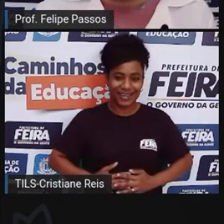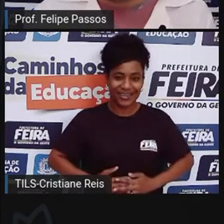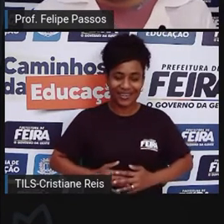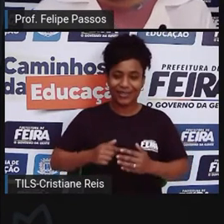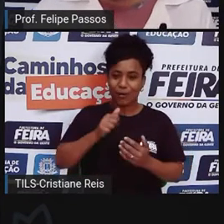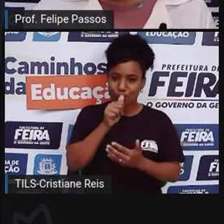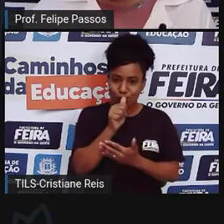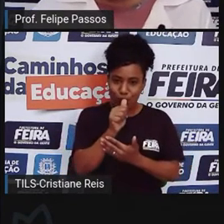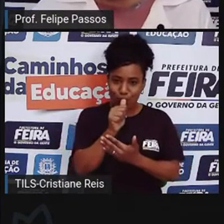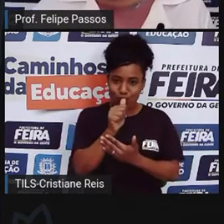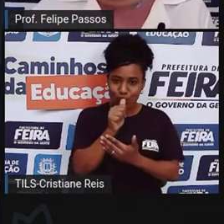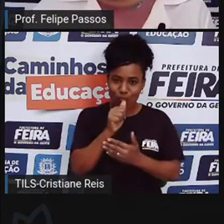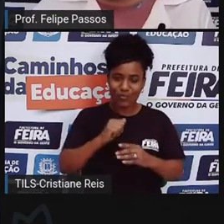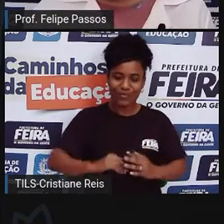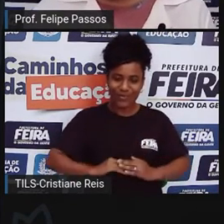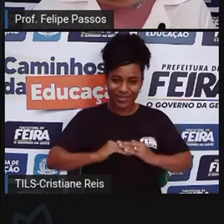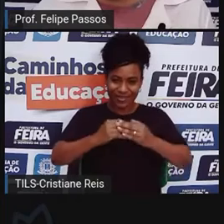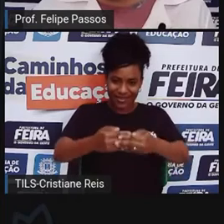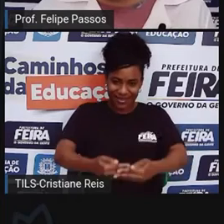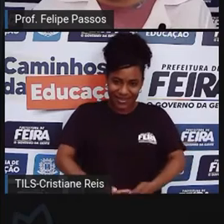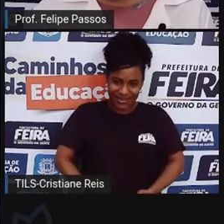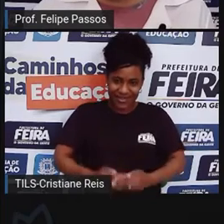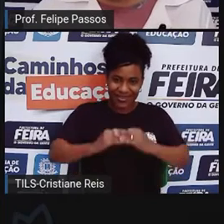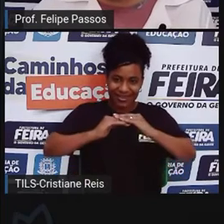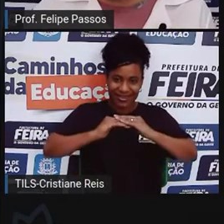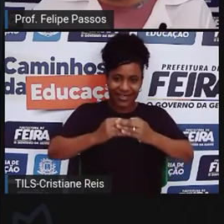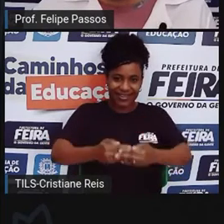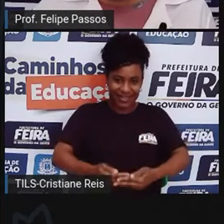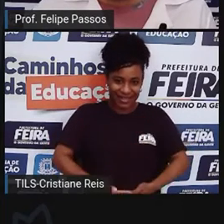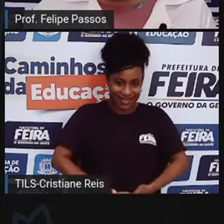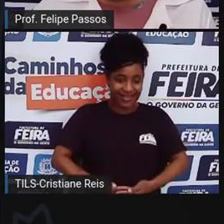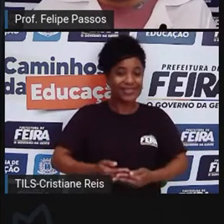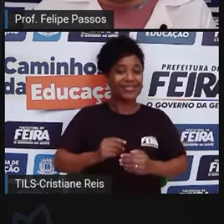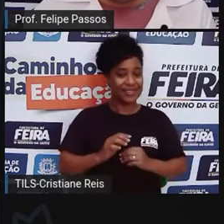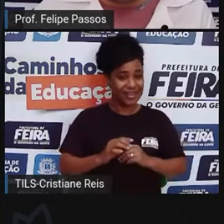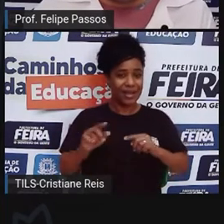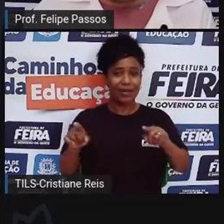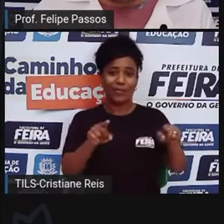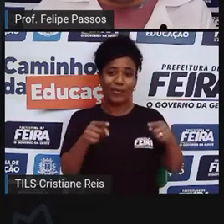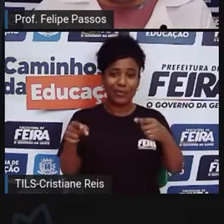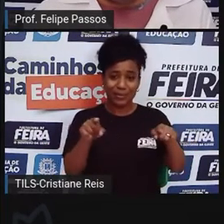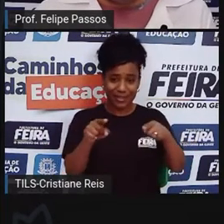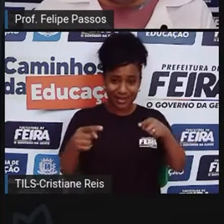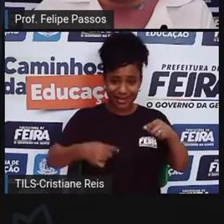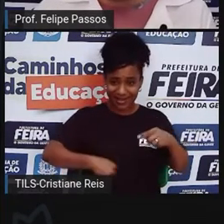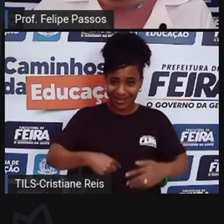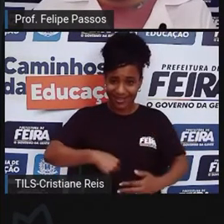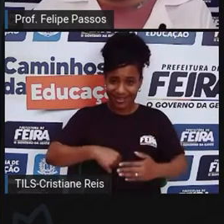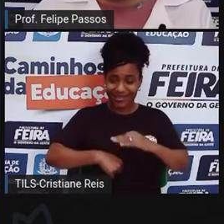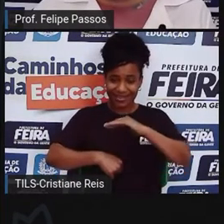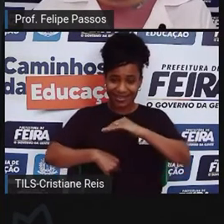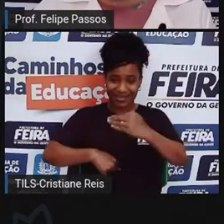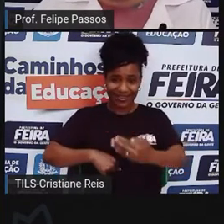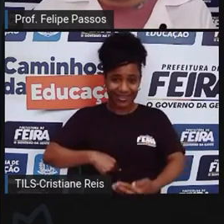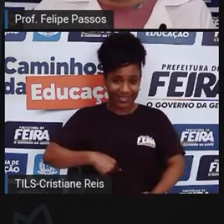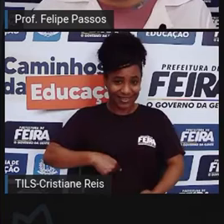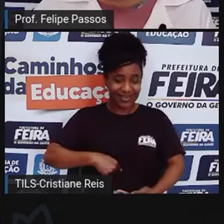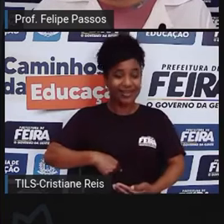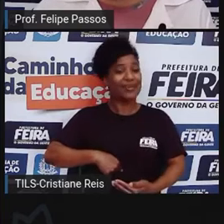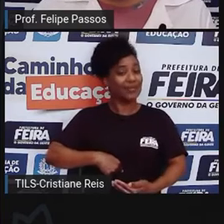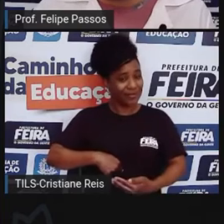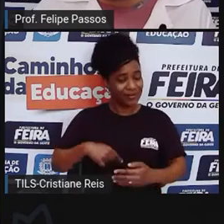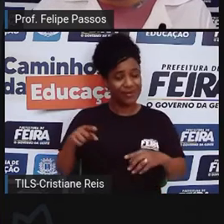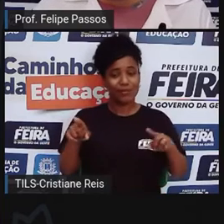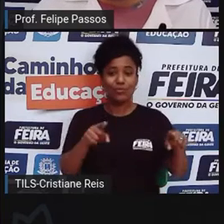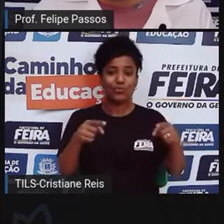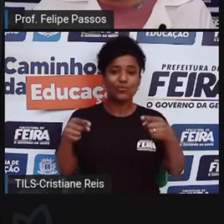assim, a gente pensa na música propriamente dita, né? Mas a gente, quando começa a trabalhar, principalmente a questão da musicoterapia,